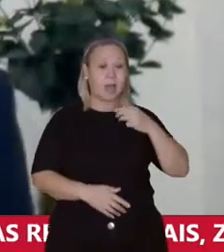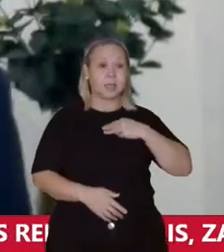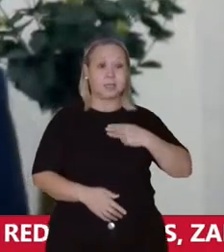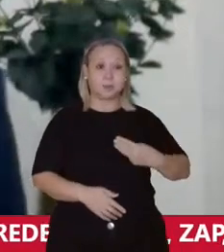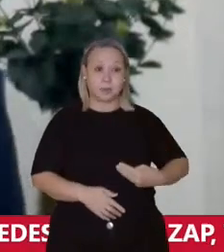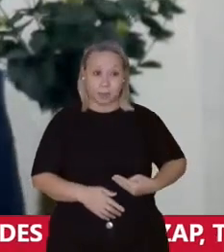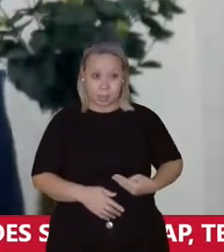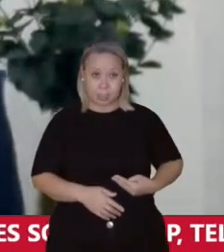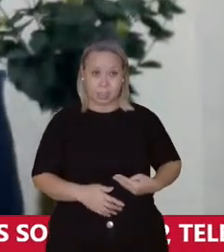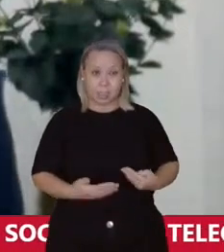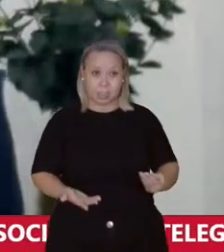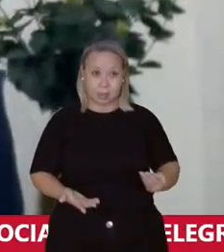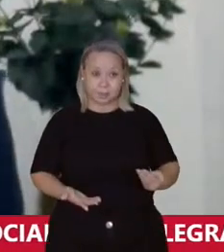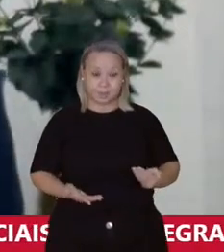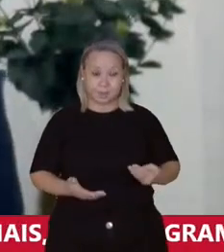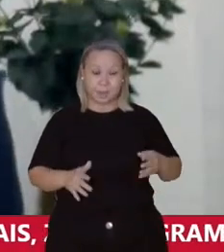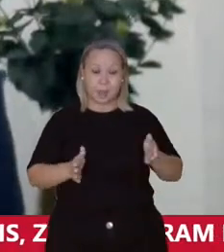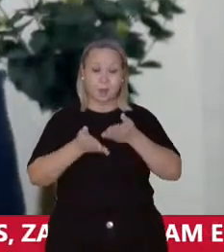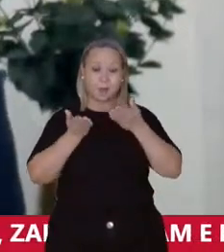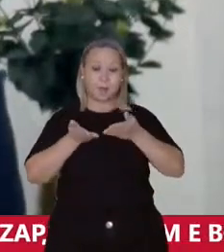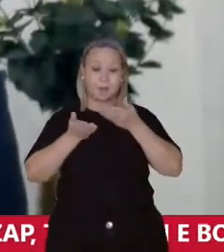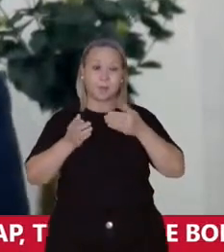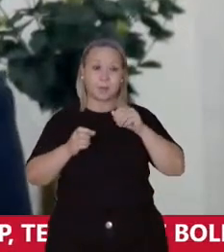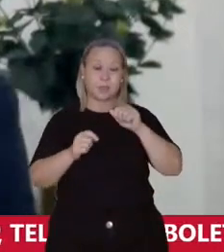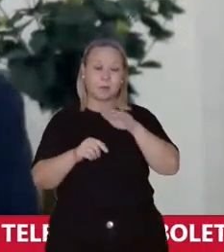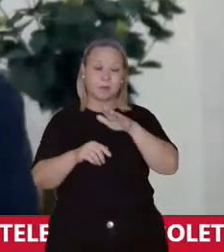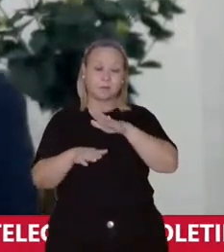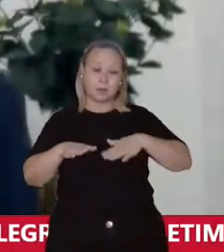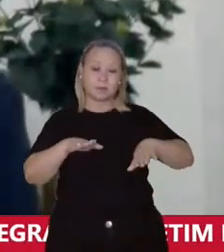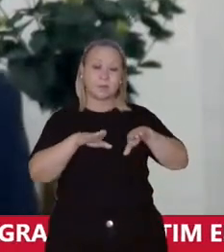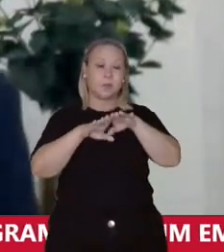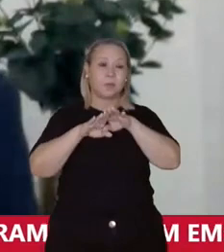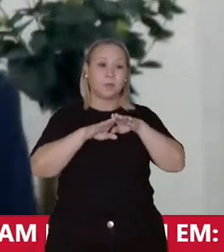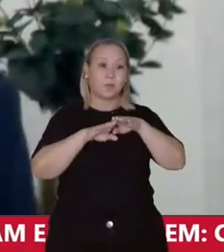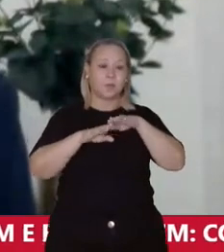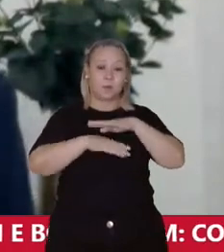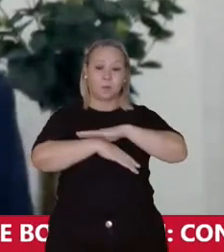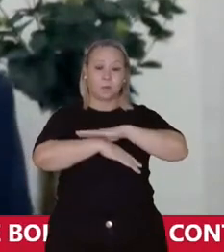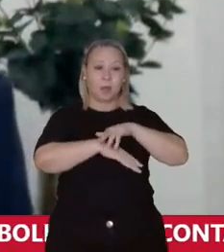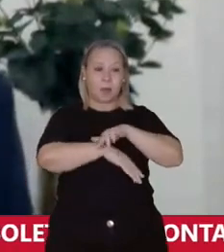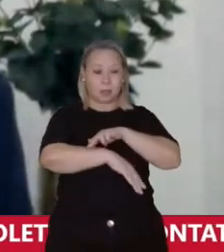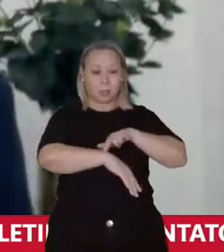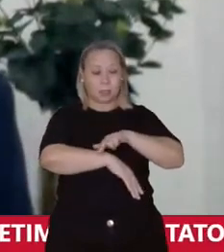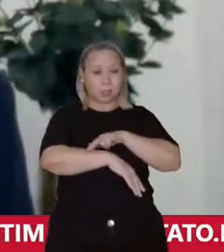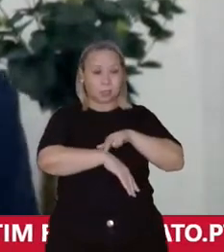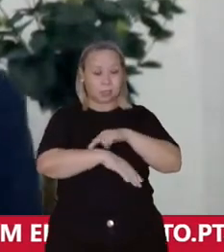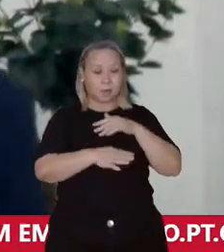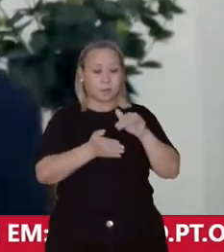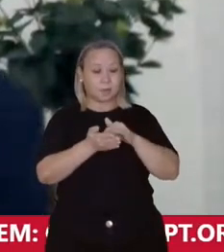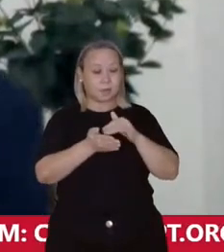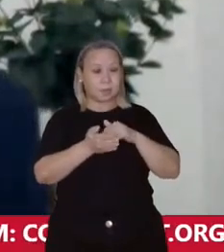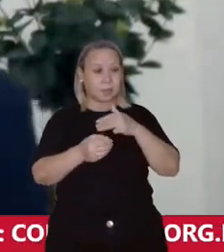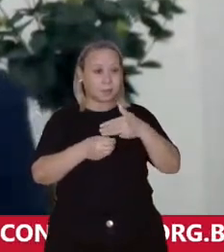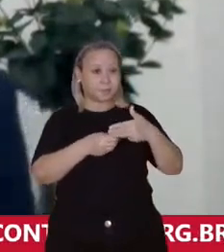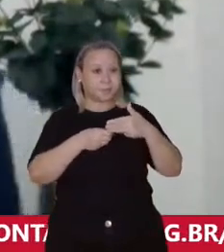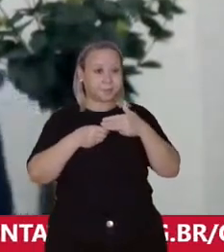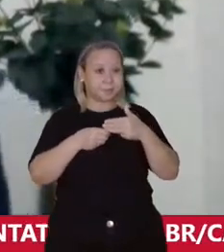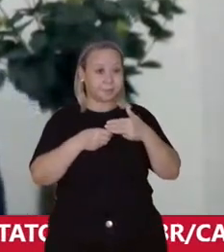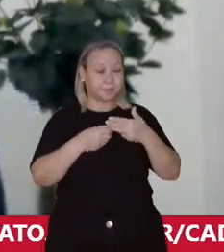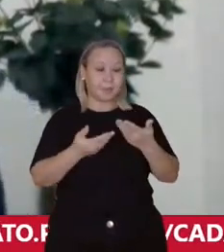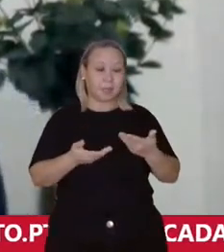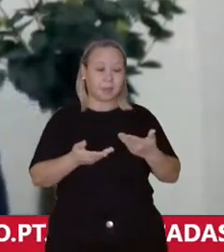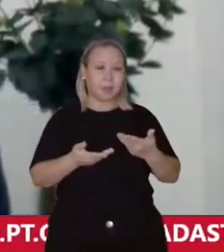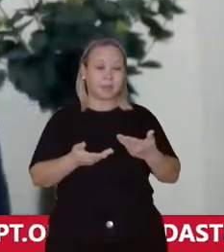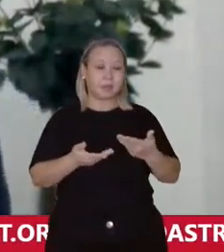ex-ministro da promoção da igualdade racial, secretário municipal do governo